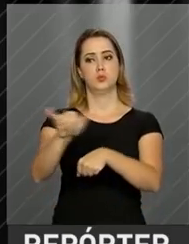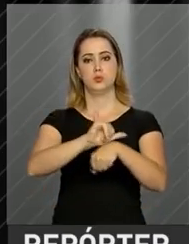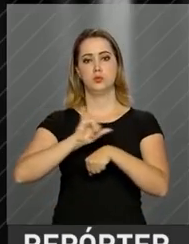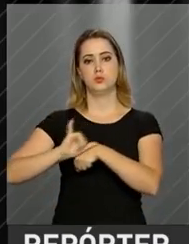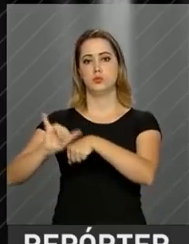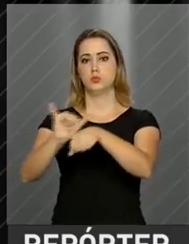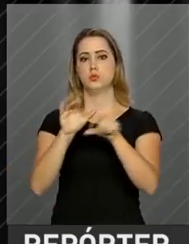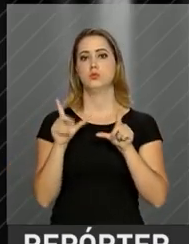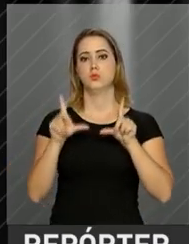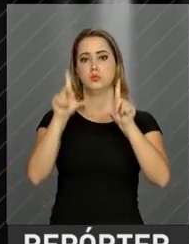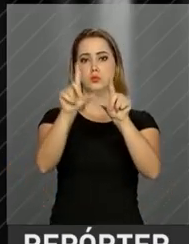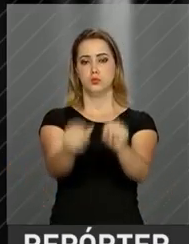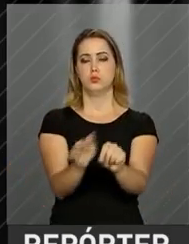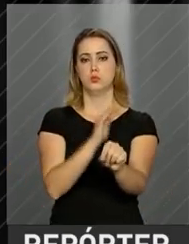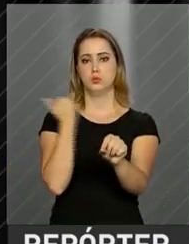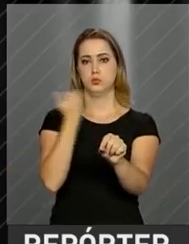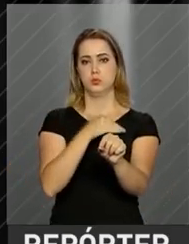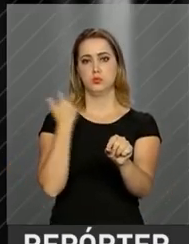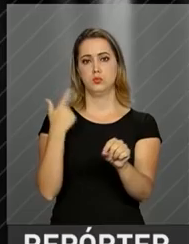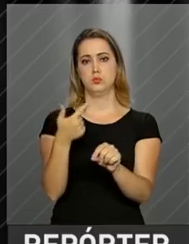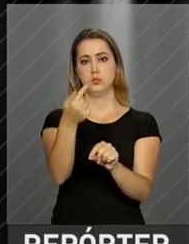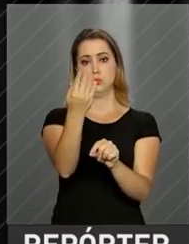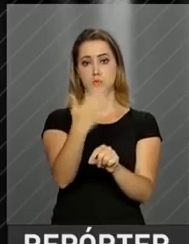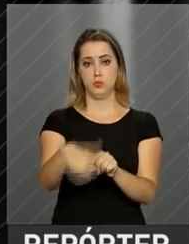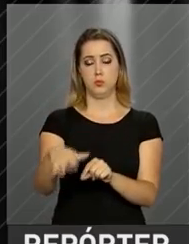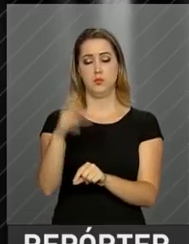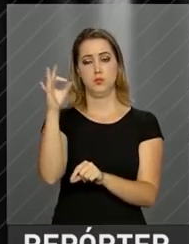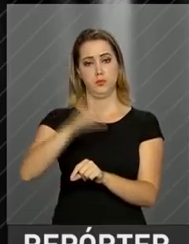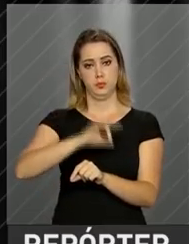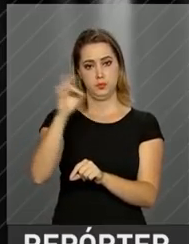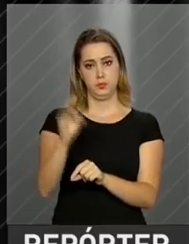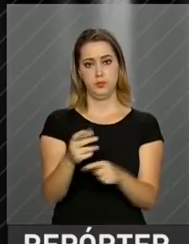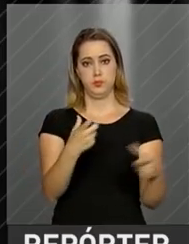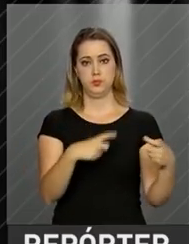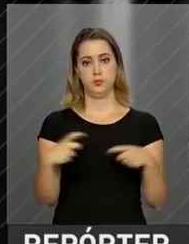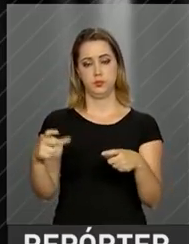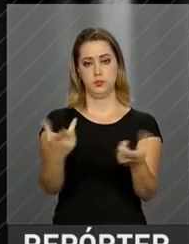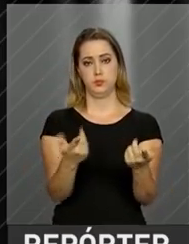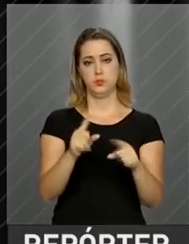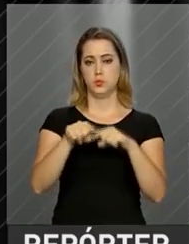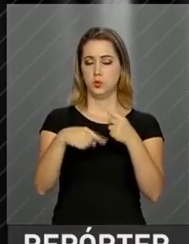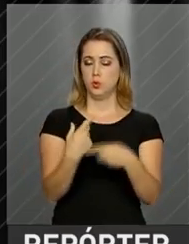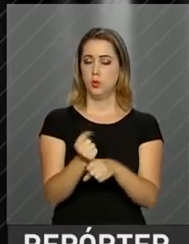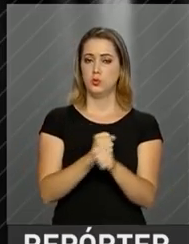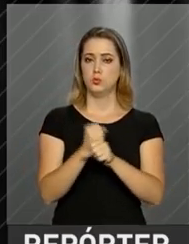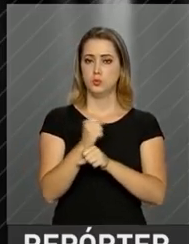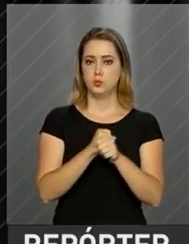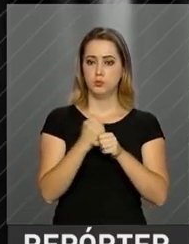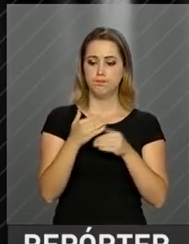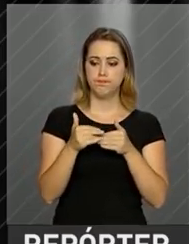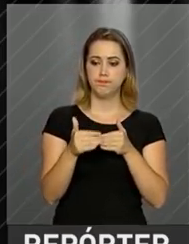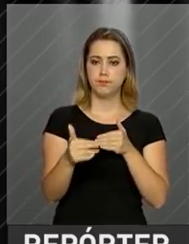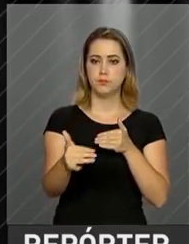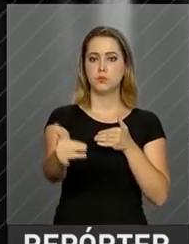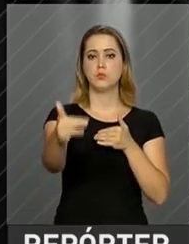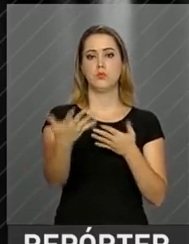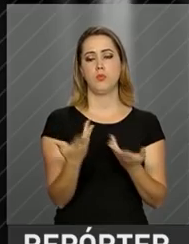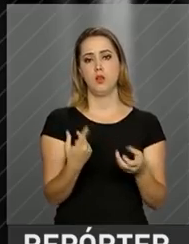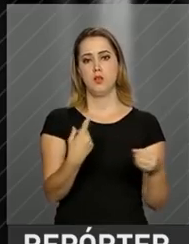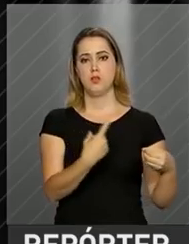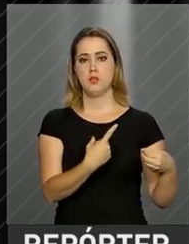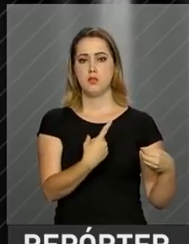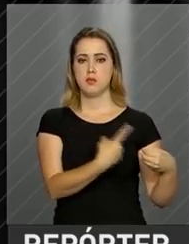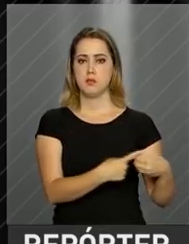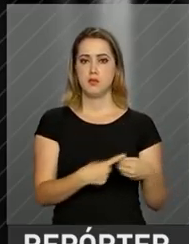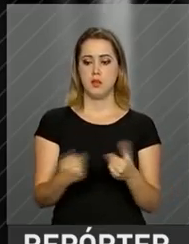objetivo é reduzir os homicídios dolosos em 75% nesses municípios no próximo ano o plano será estendido para cidades próximas